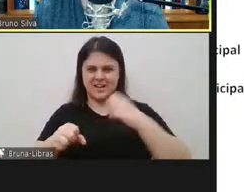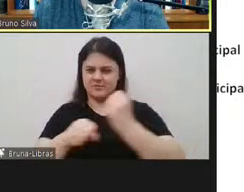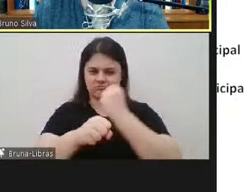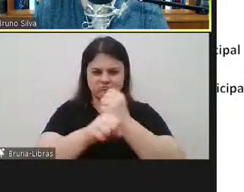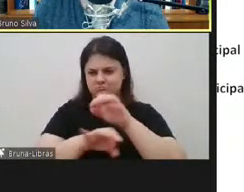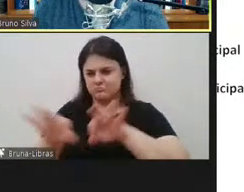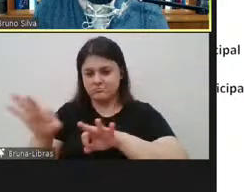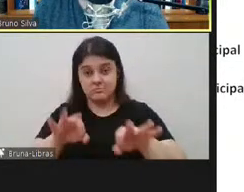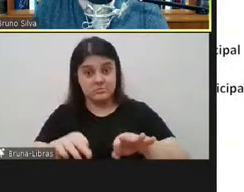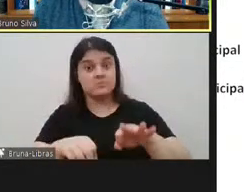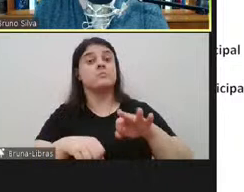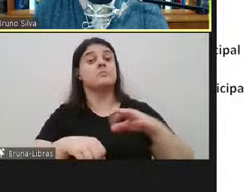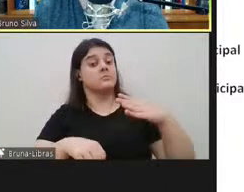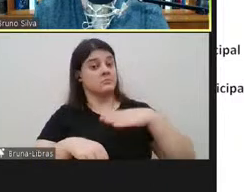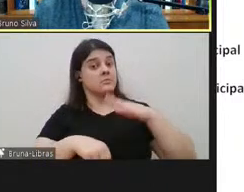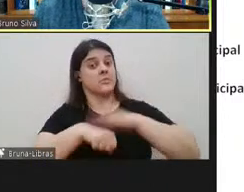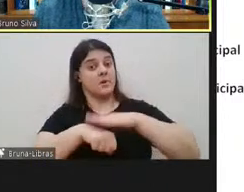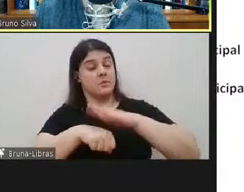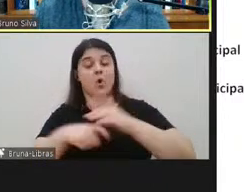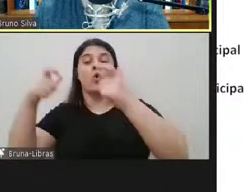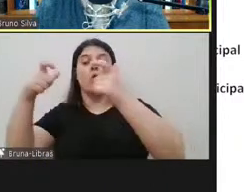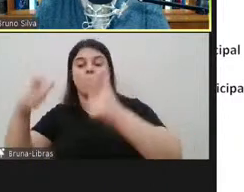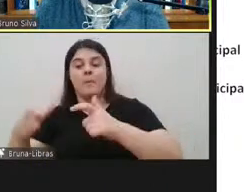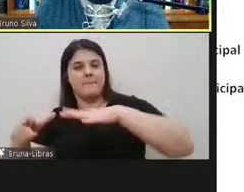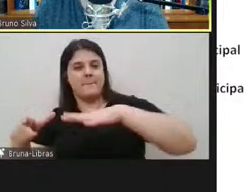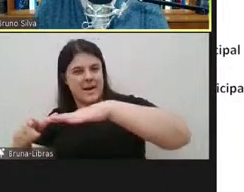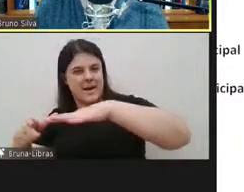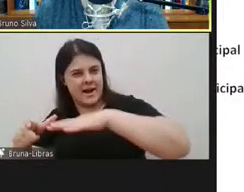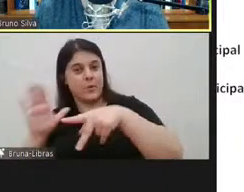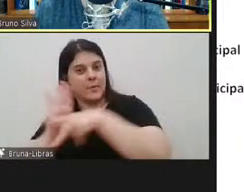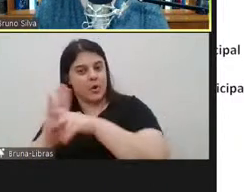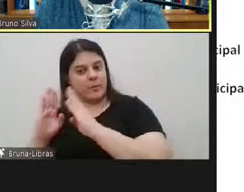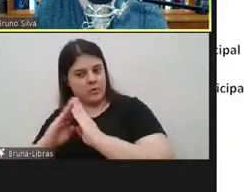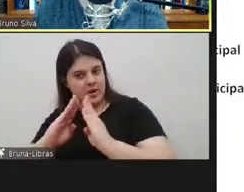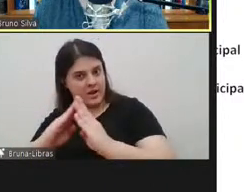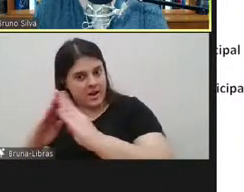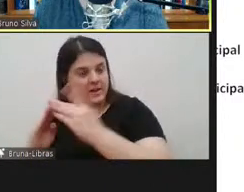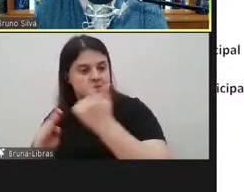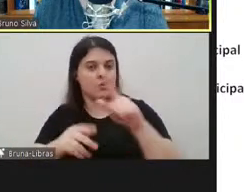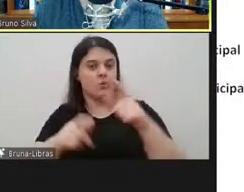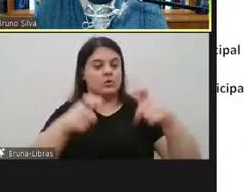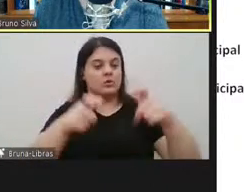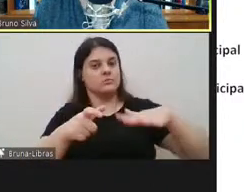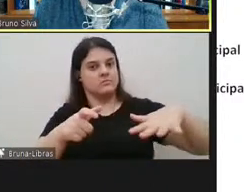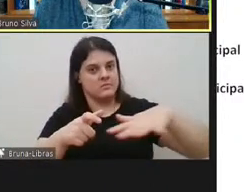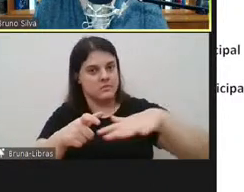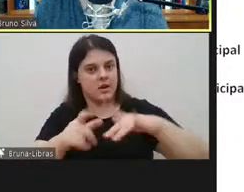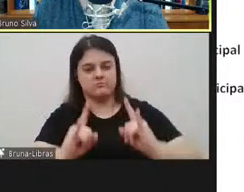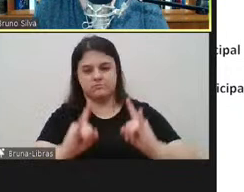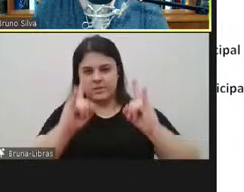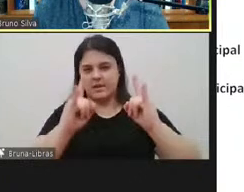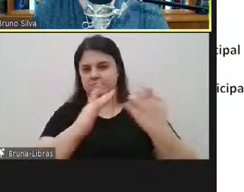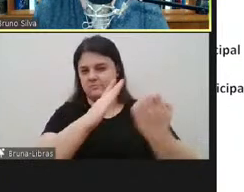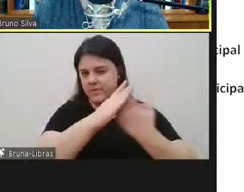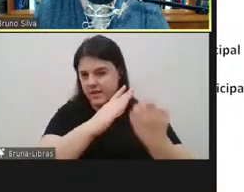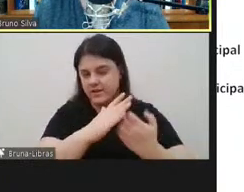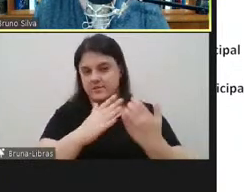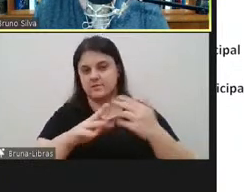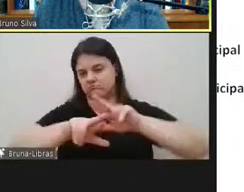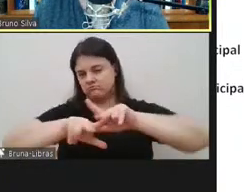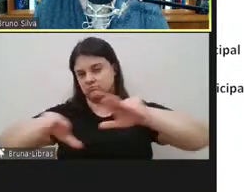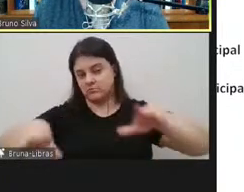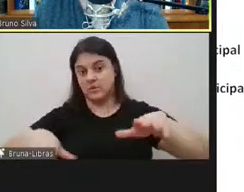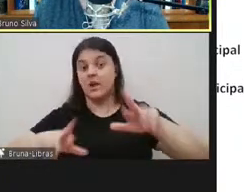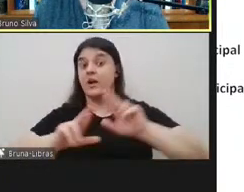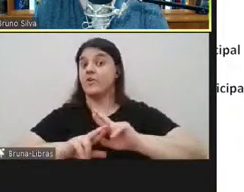município definição de qual área vai ser Residencial agora vai ser comercial tá tudo lá no plano diretor a velocidade é diferente por